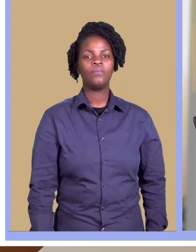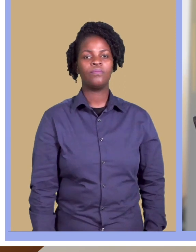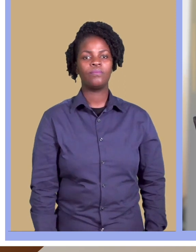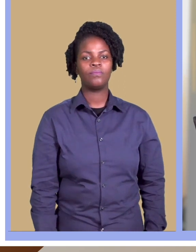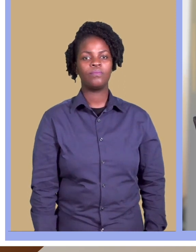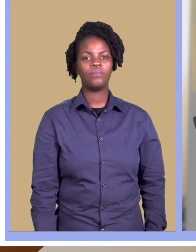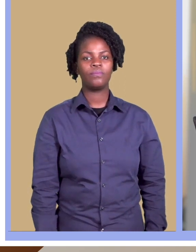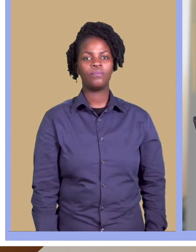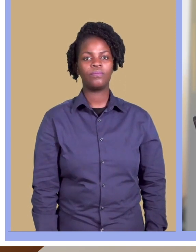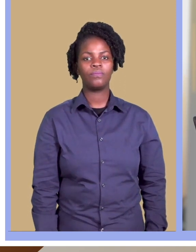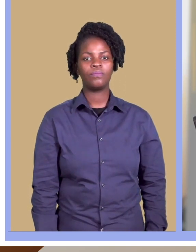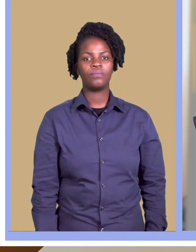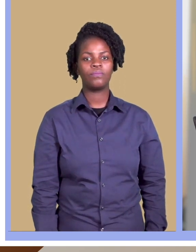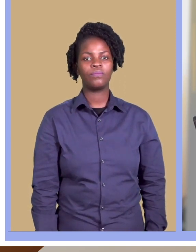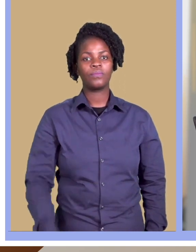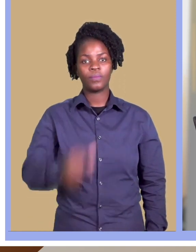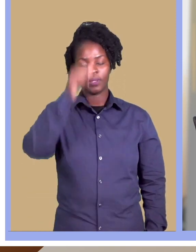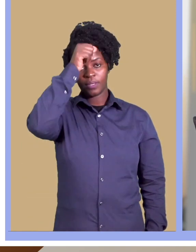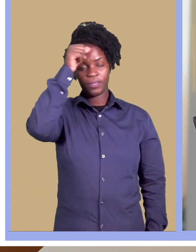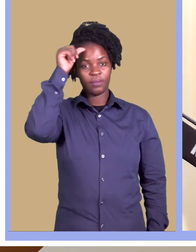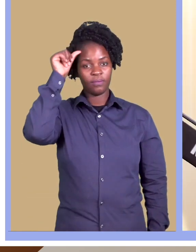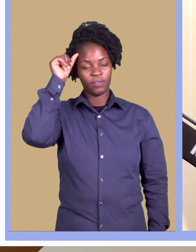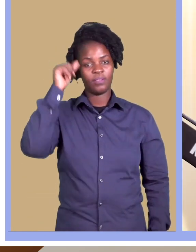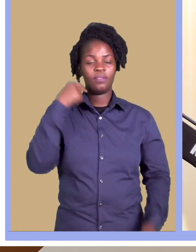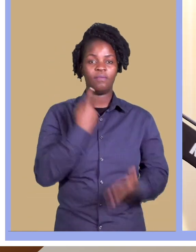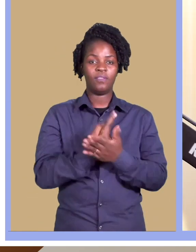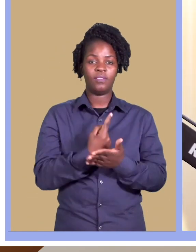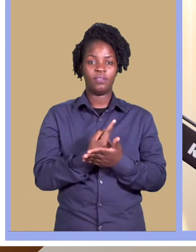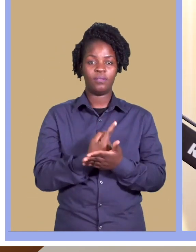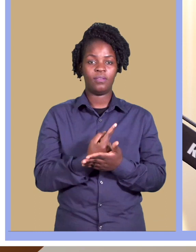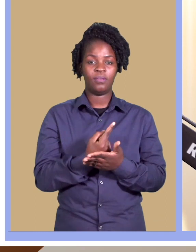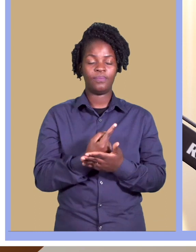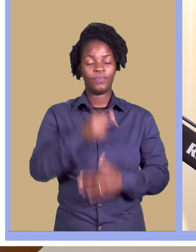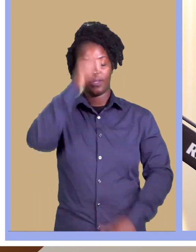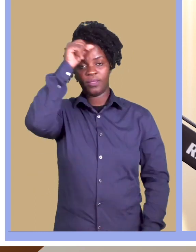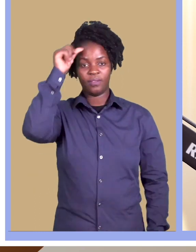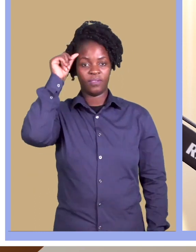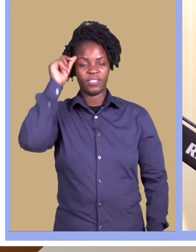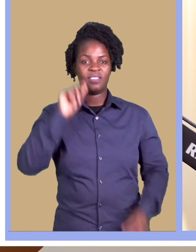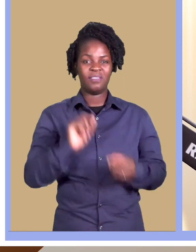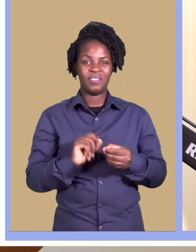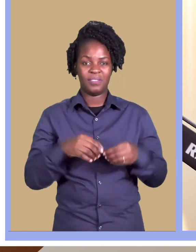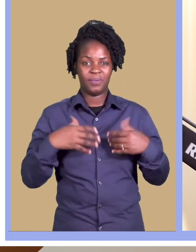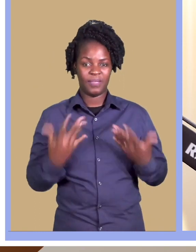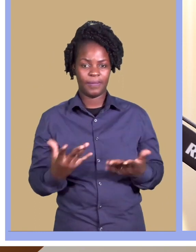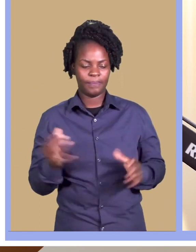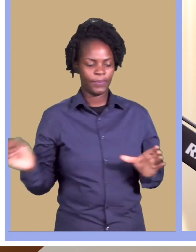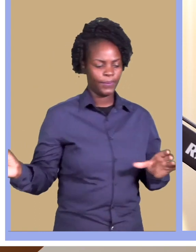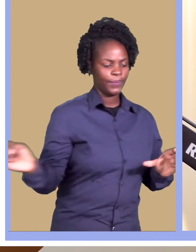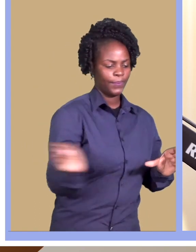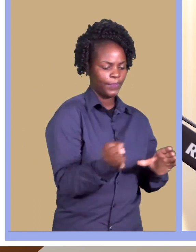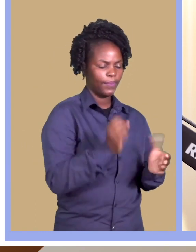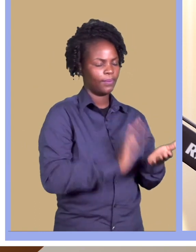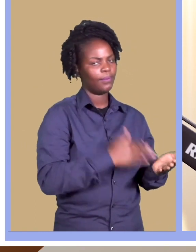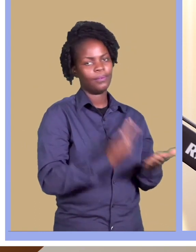é muito difícil garantir, por exemplo, a disponibilidade de um intérprete de língua de sinais. Isso é muito difícil, né?